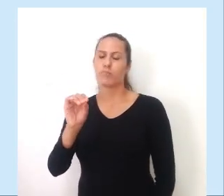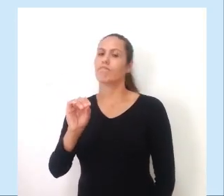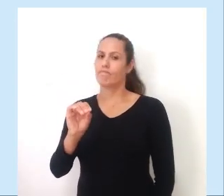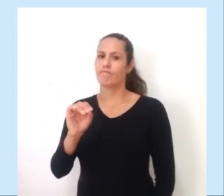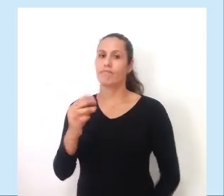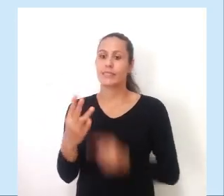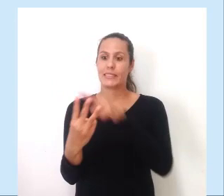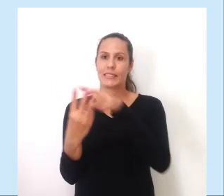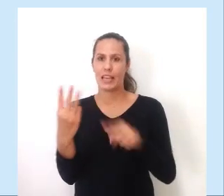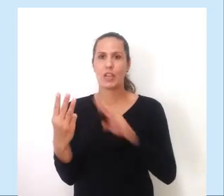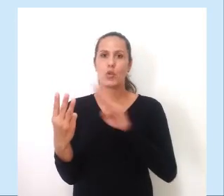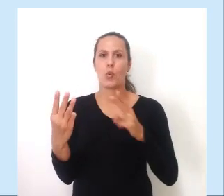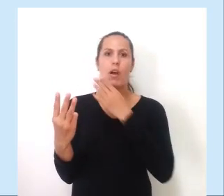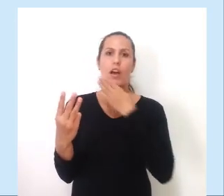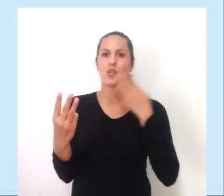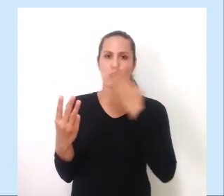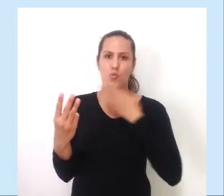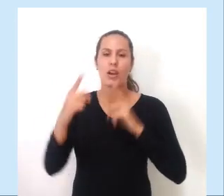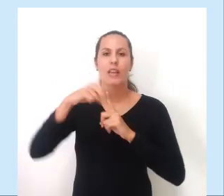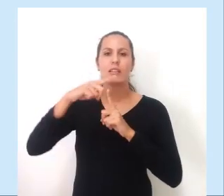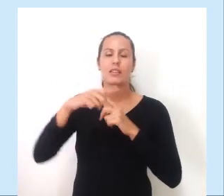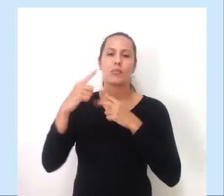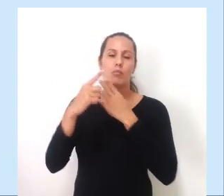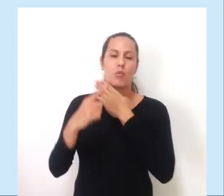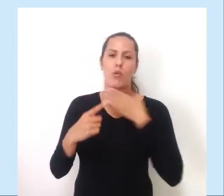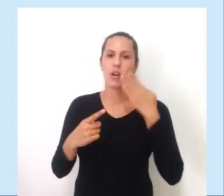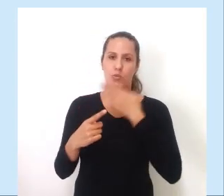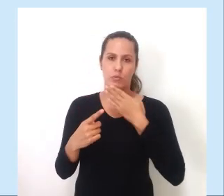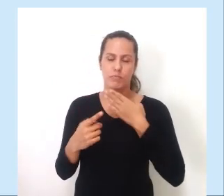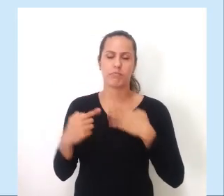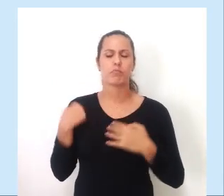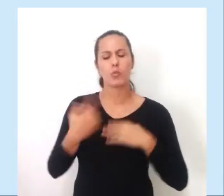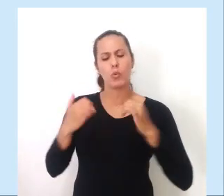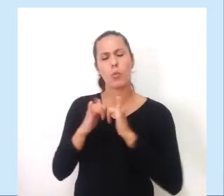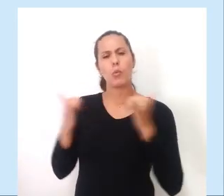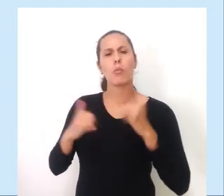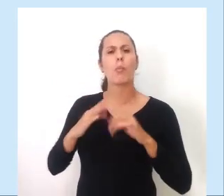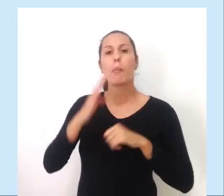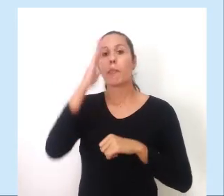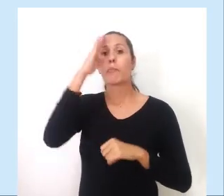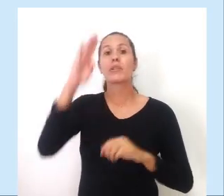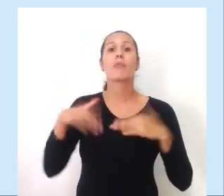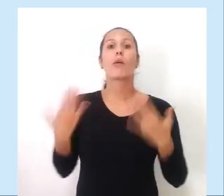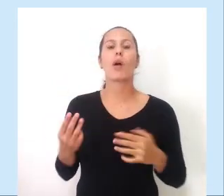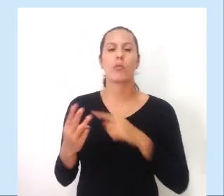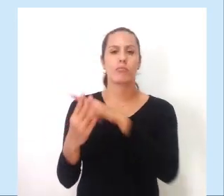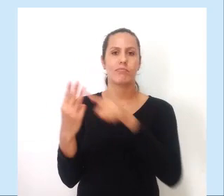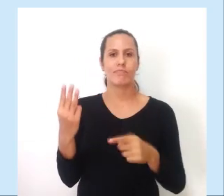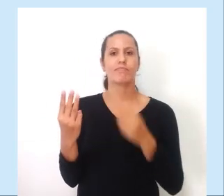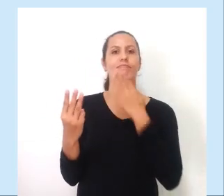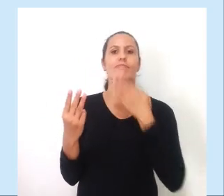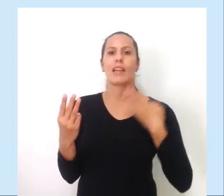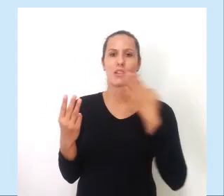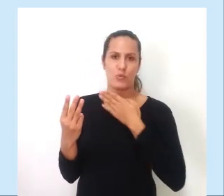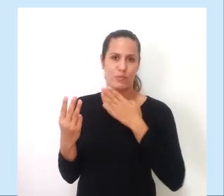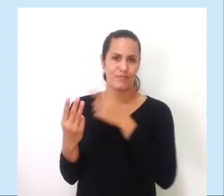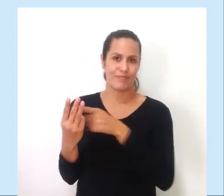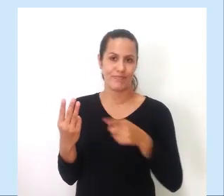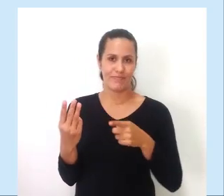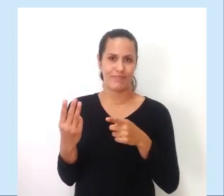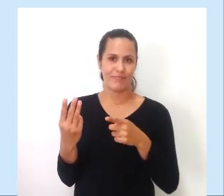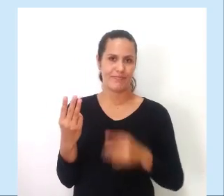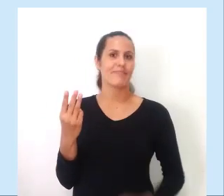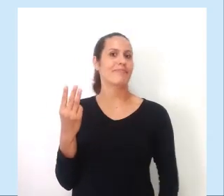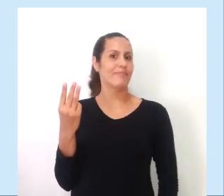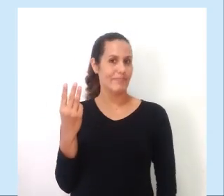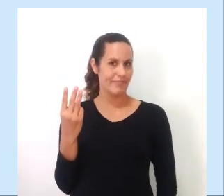precisa de combustível. Qual seria o principal combustível? seria a glicose, o açúcar, o